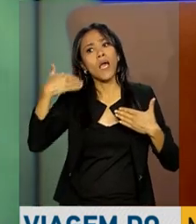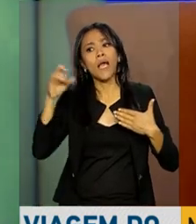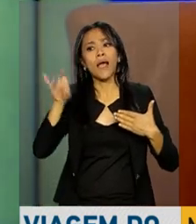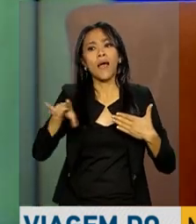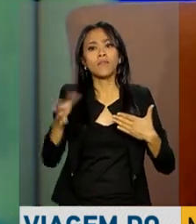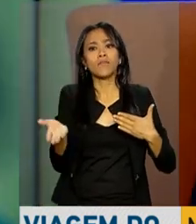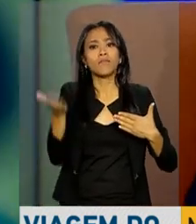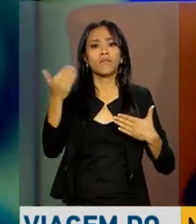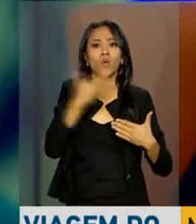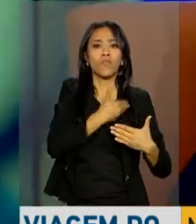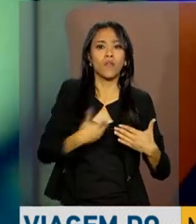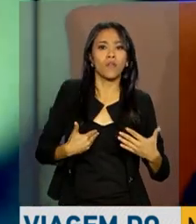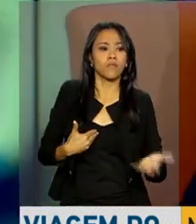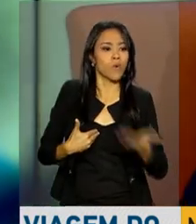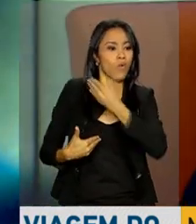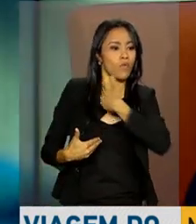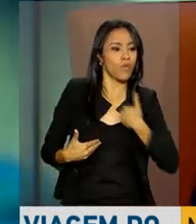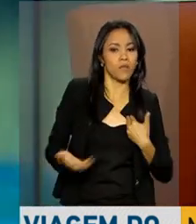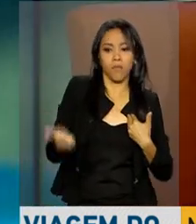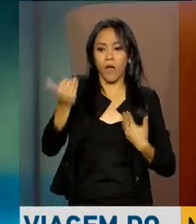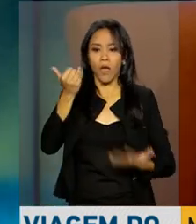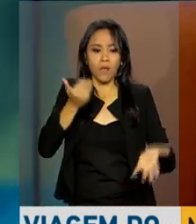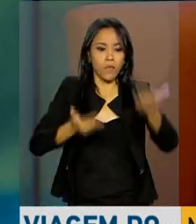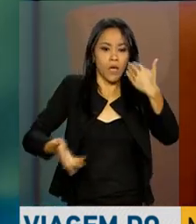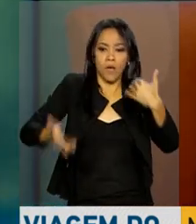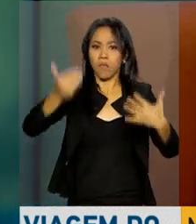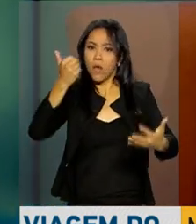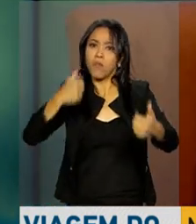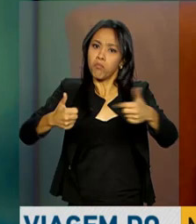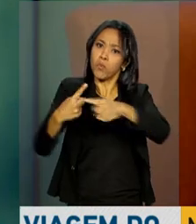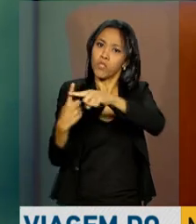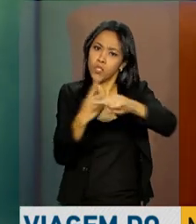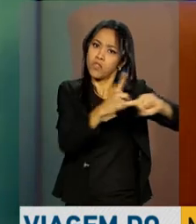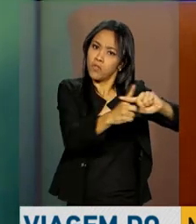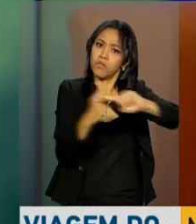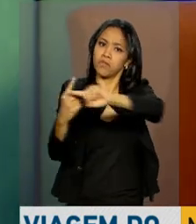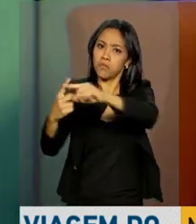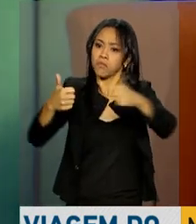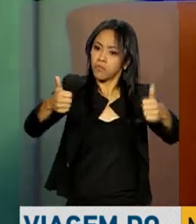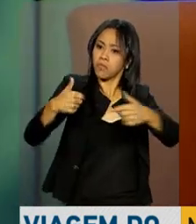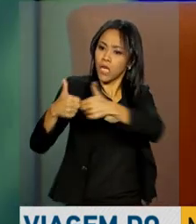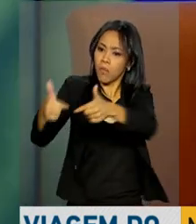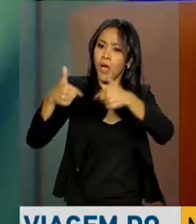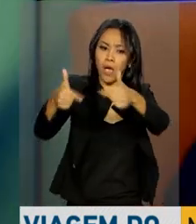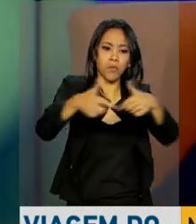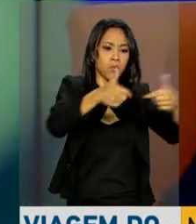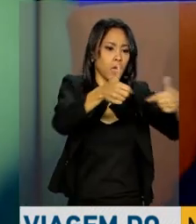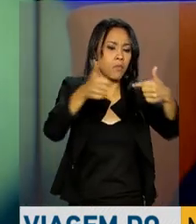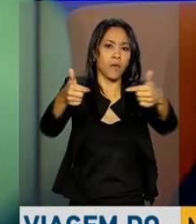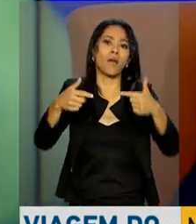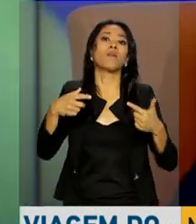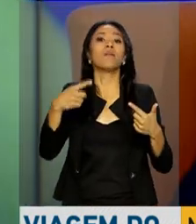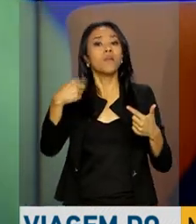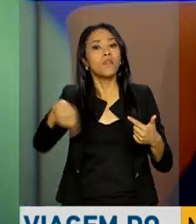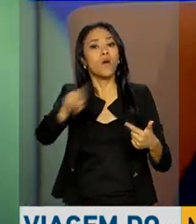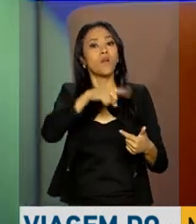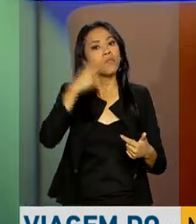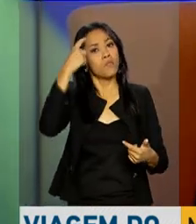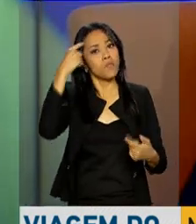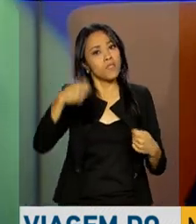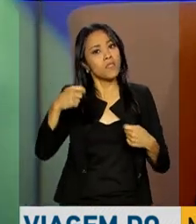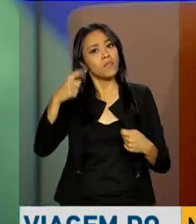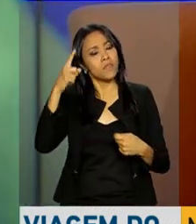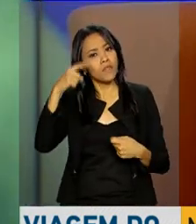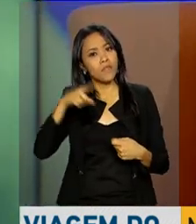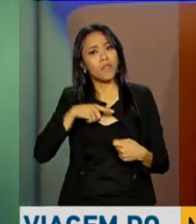governo produziu um efeito positivo ao longo do tempo, não é? Então você tem que ter esta concepção. Aliás, é uma coisa que eu